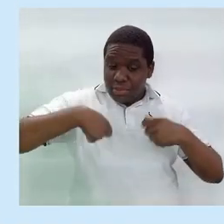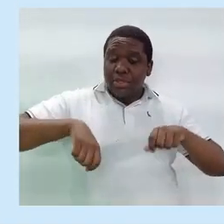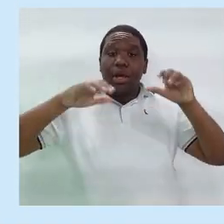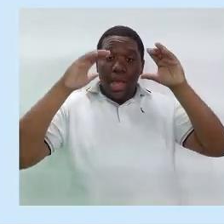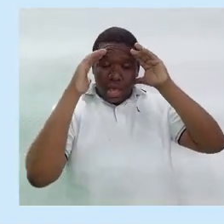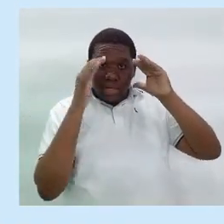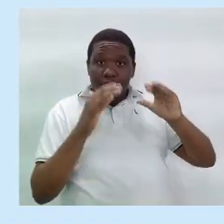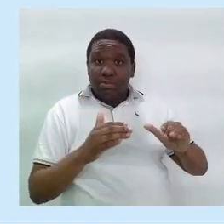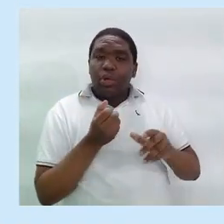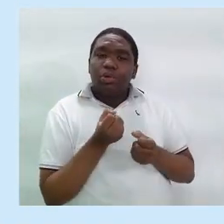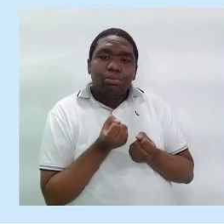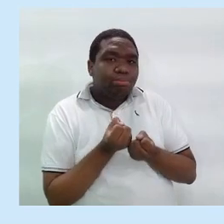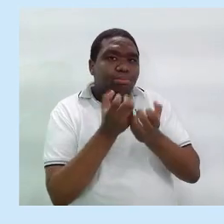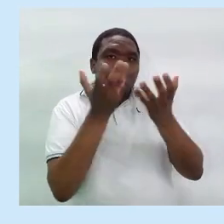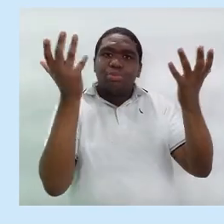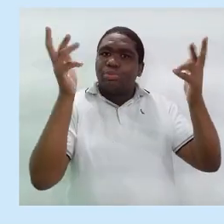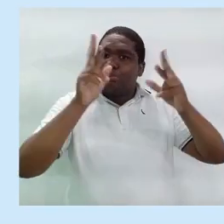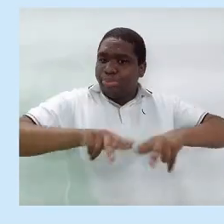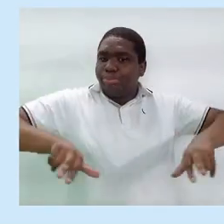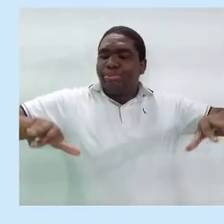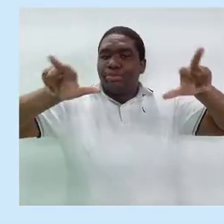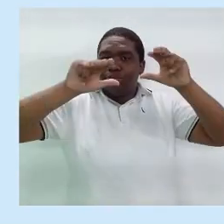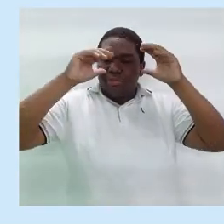à pluralidade.